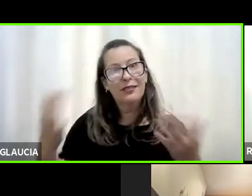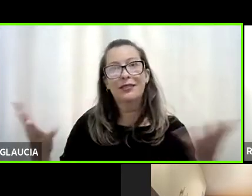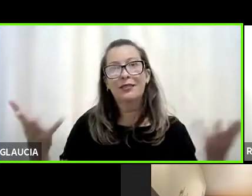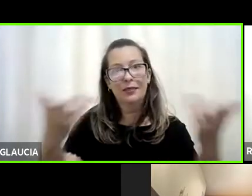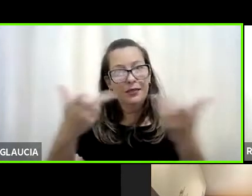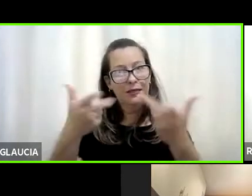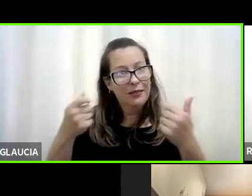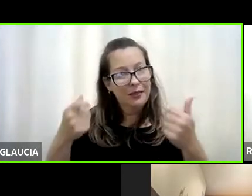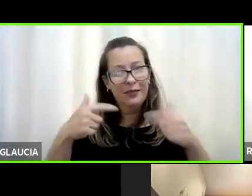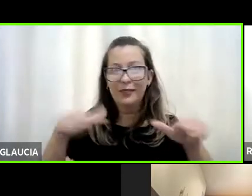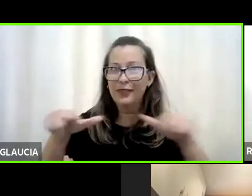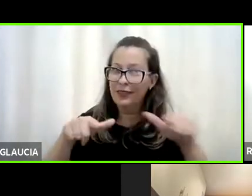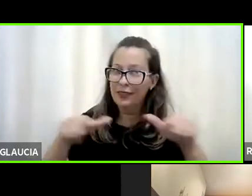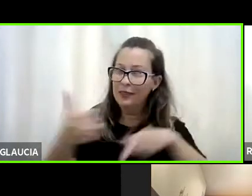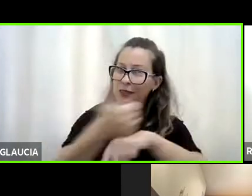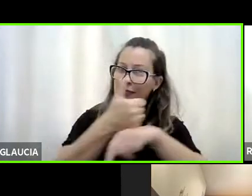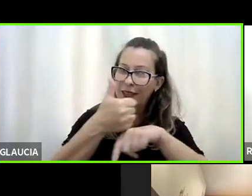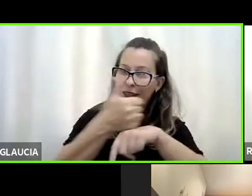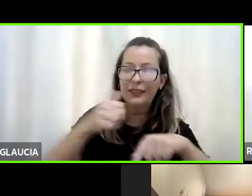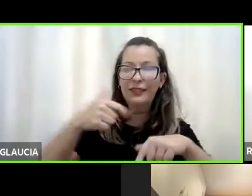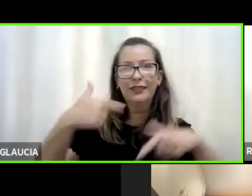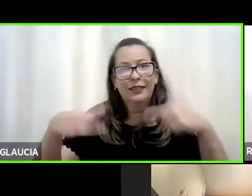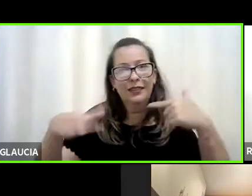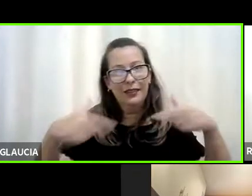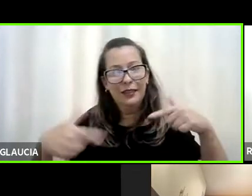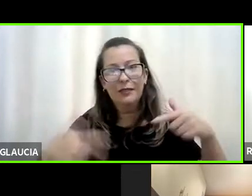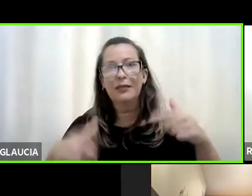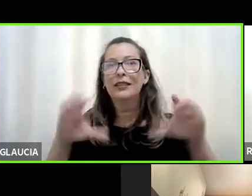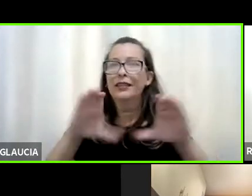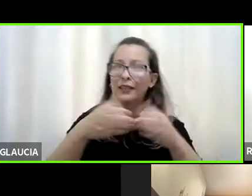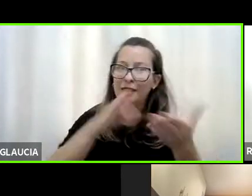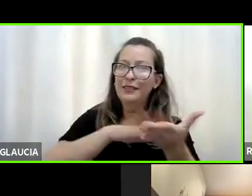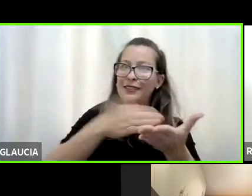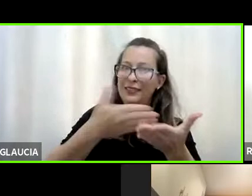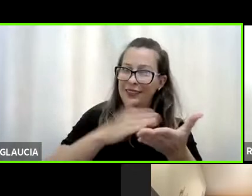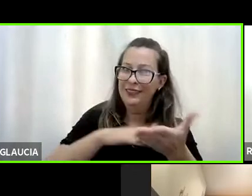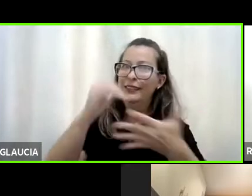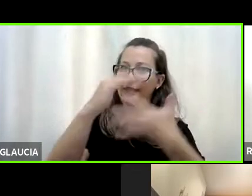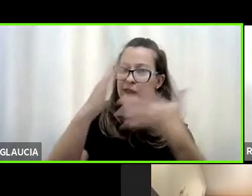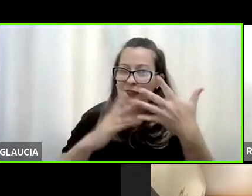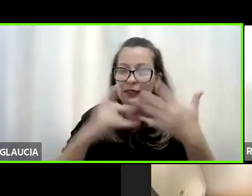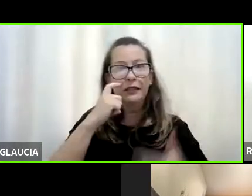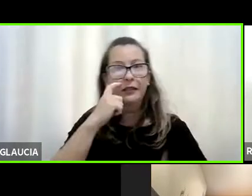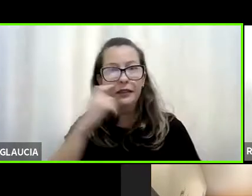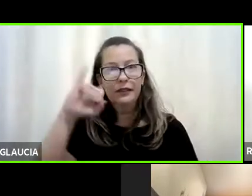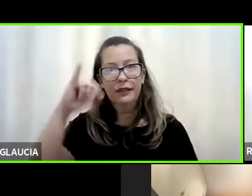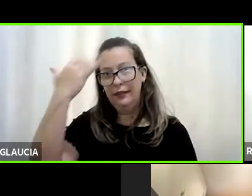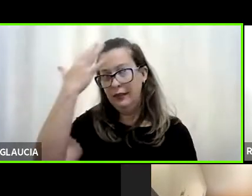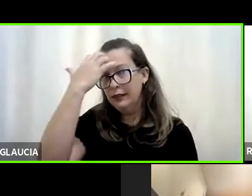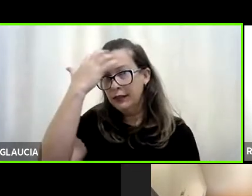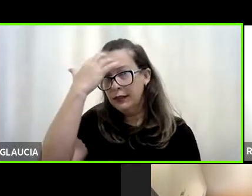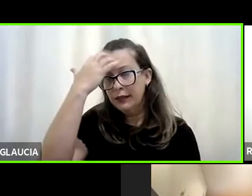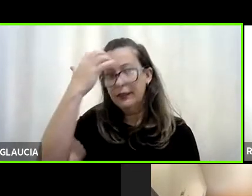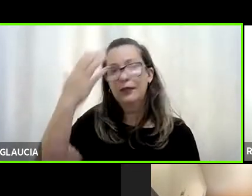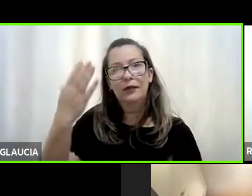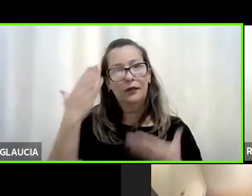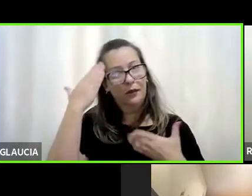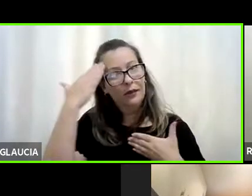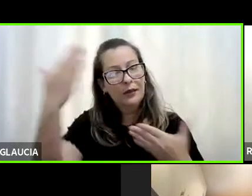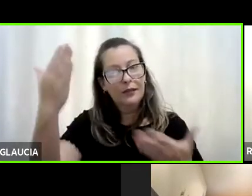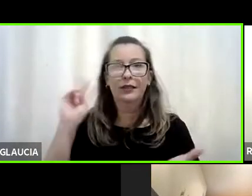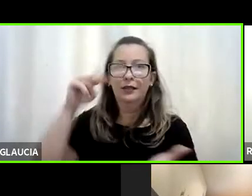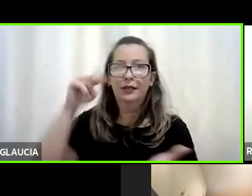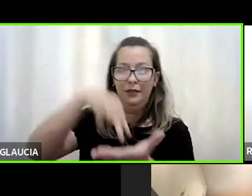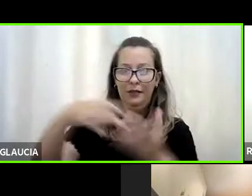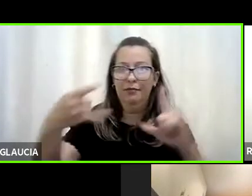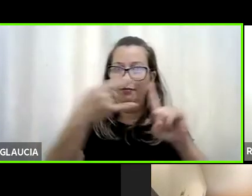equipe de livros de hoje, né? Glaucia, Jaqueline, obrigada por estar aqui com a gente. Vamos então, Felipe Calheiros, por gentileza, compartilhe sua